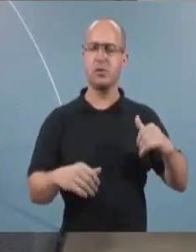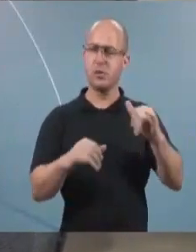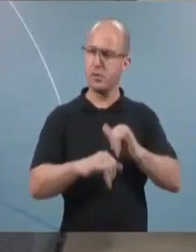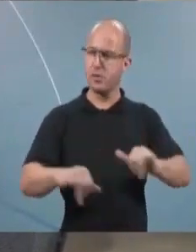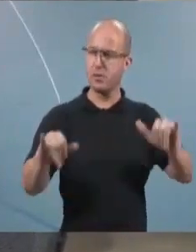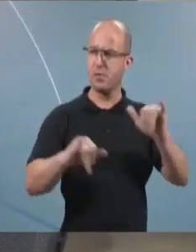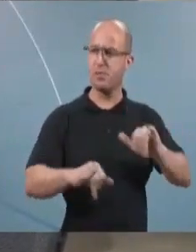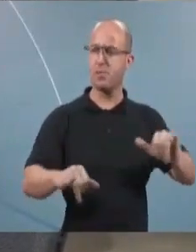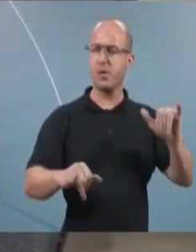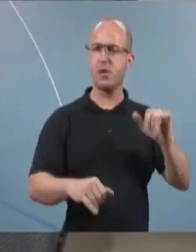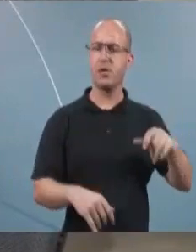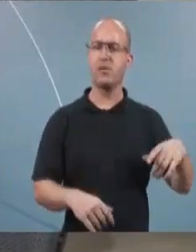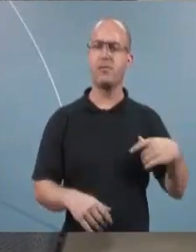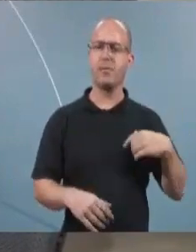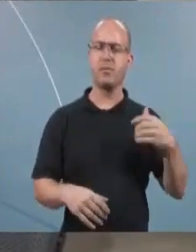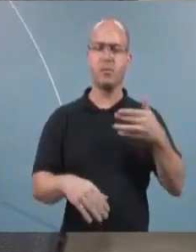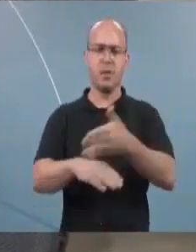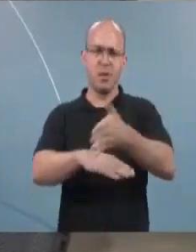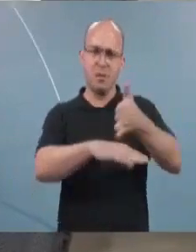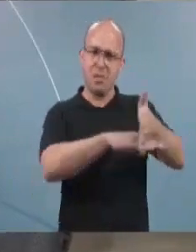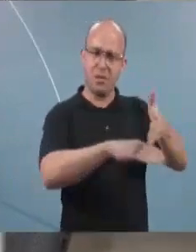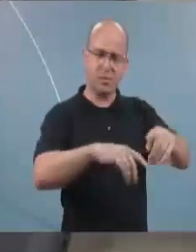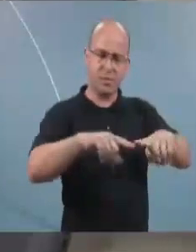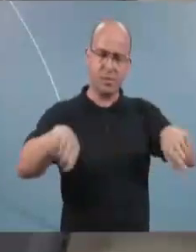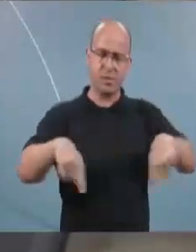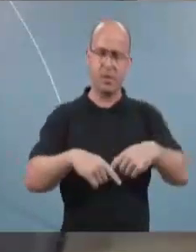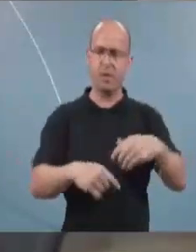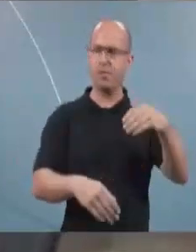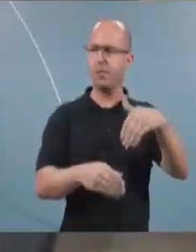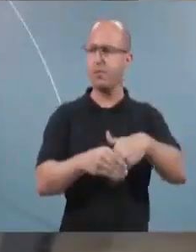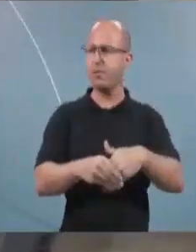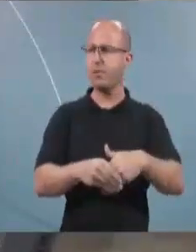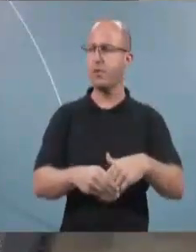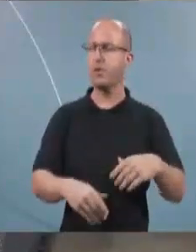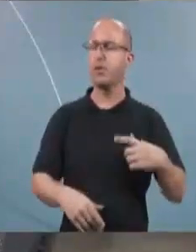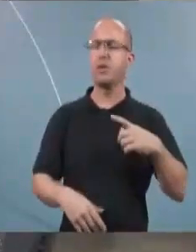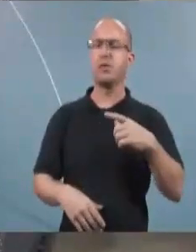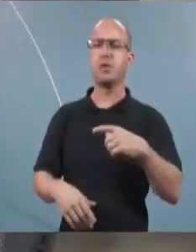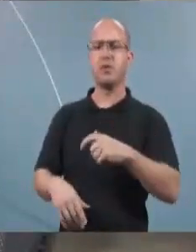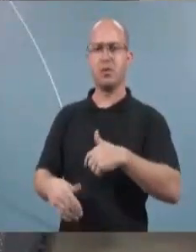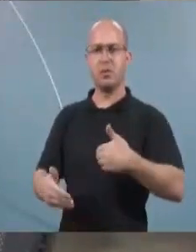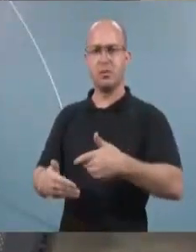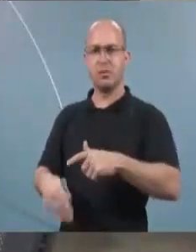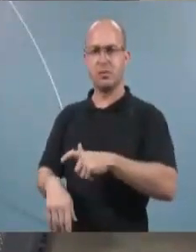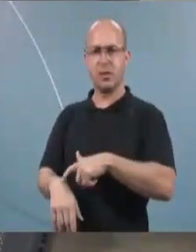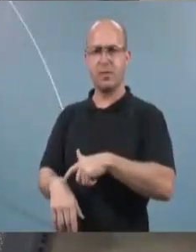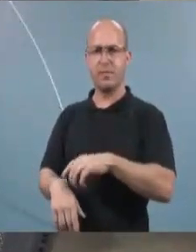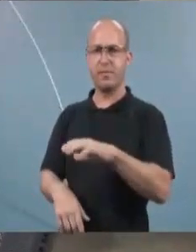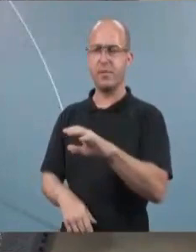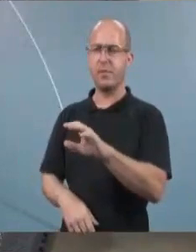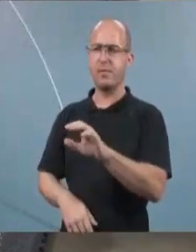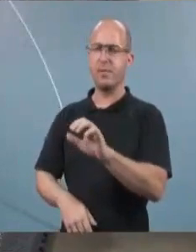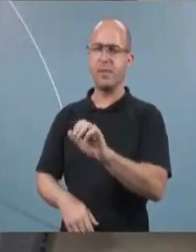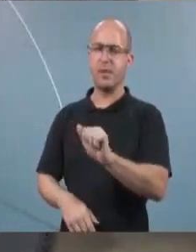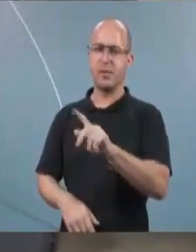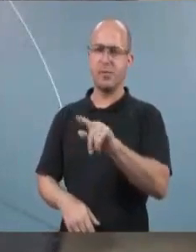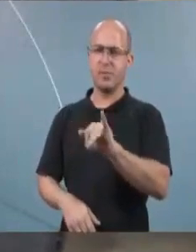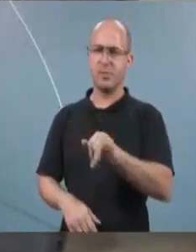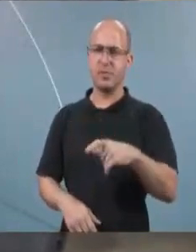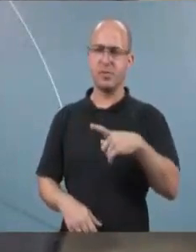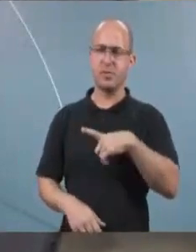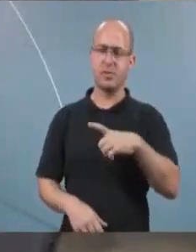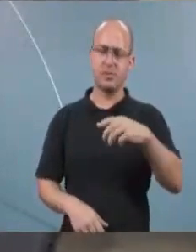pedir voto recentemente nós tivemos um ato em apud foi briga para falar e era um ato